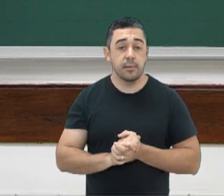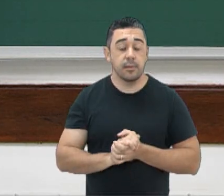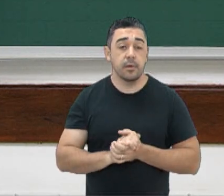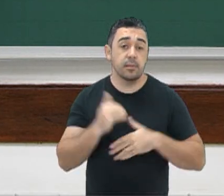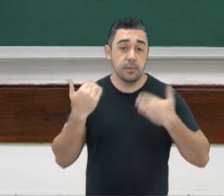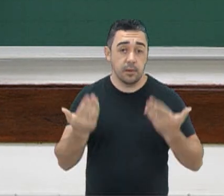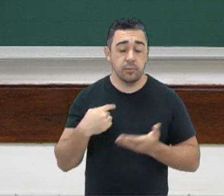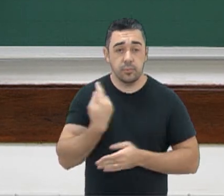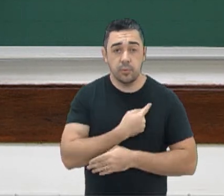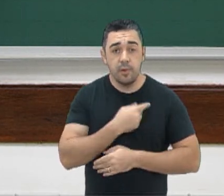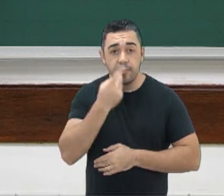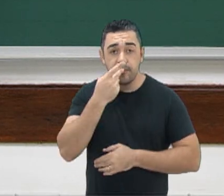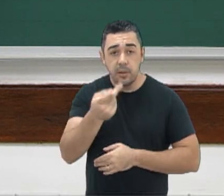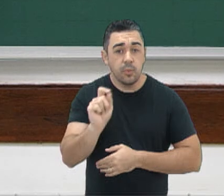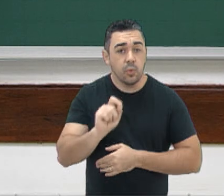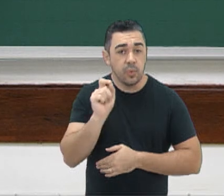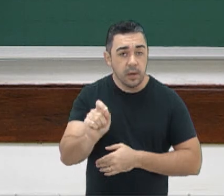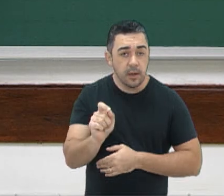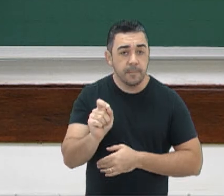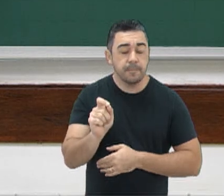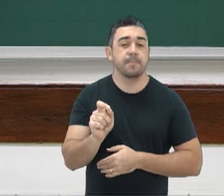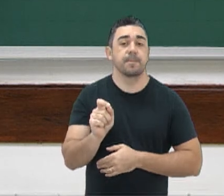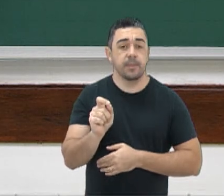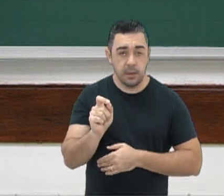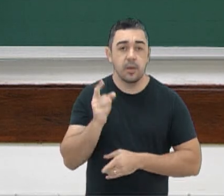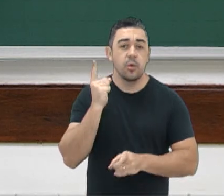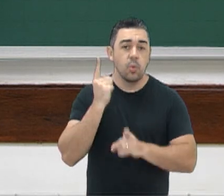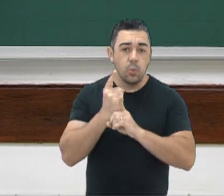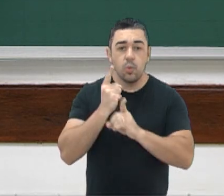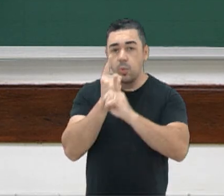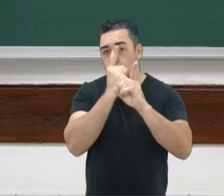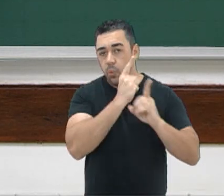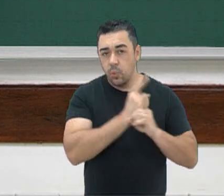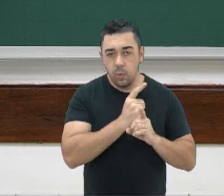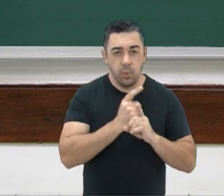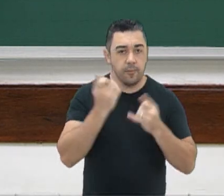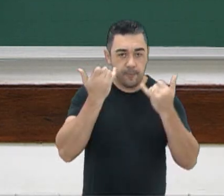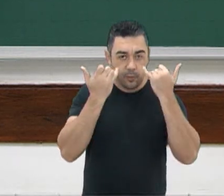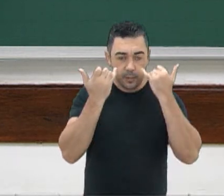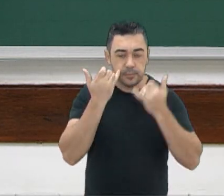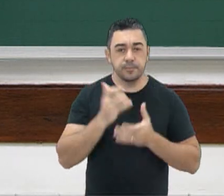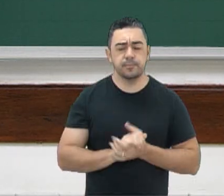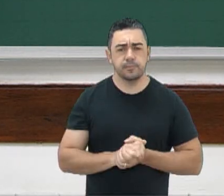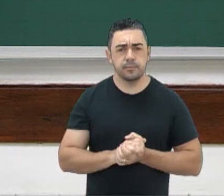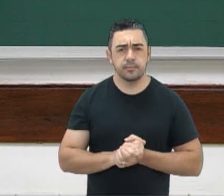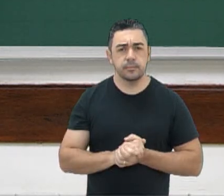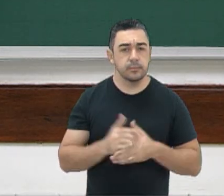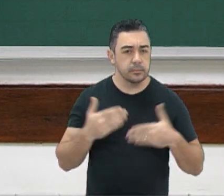você vai perceber como conseguimos encontrar muitas informações. Então, vamos